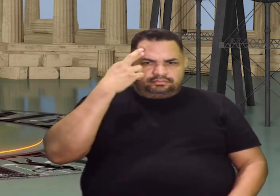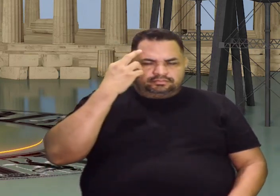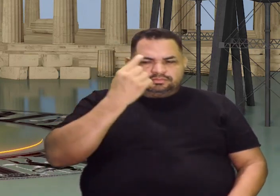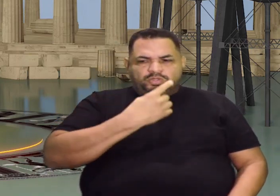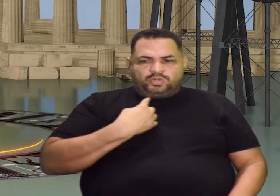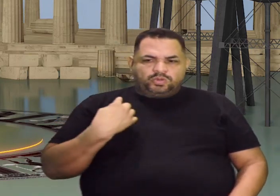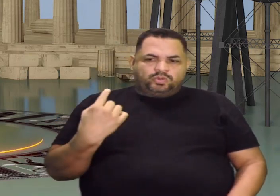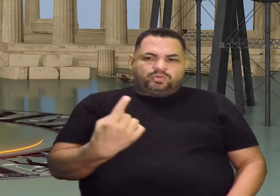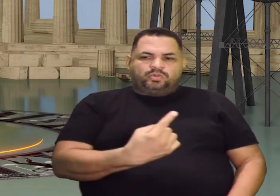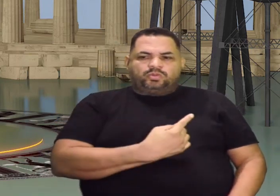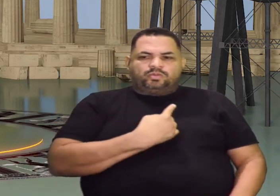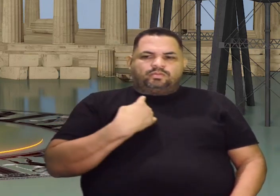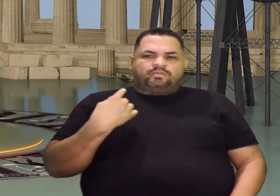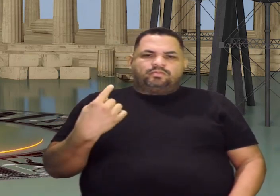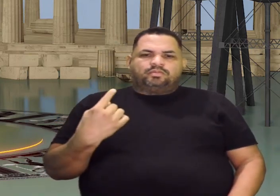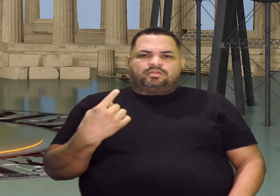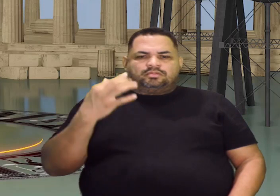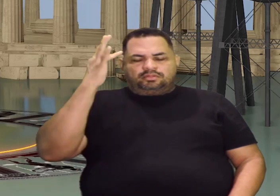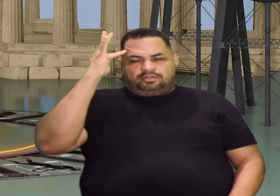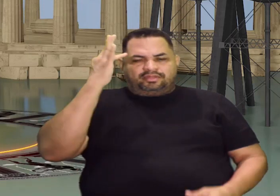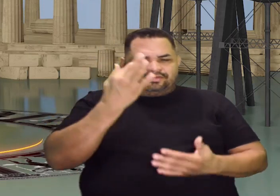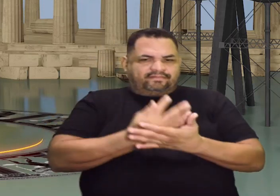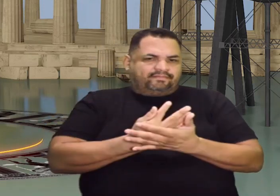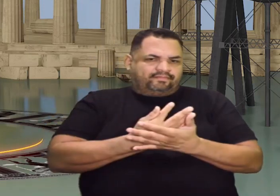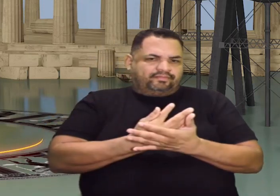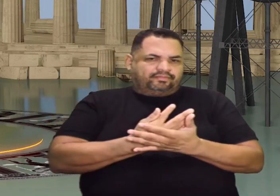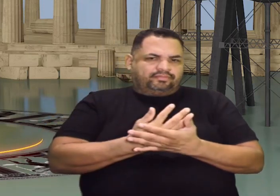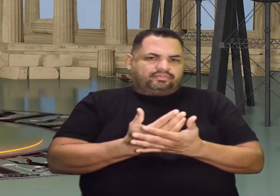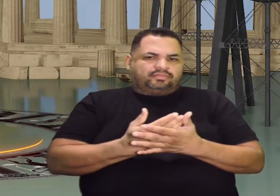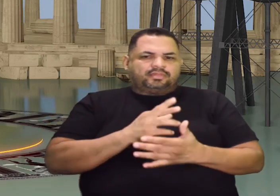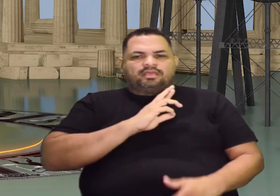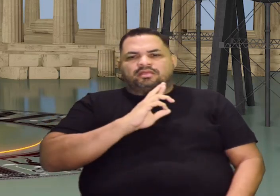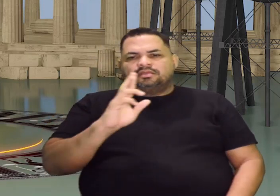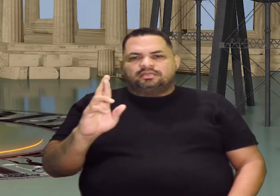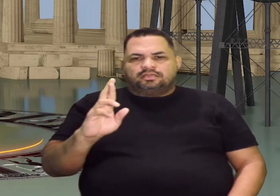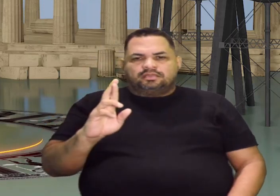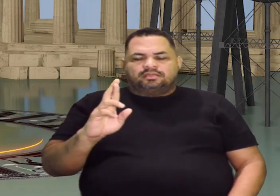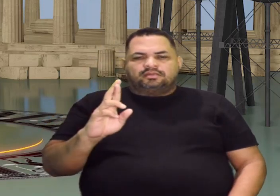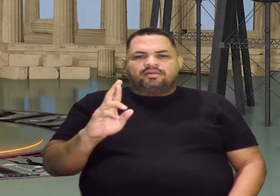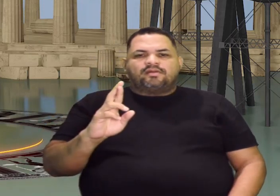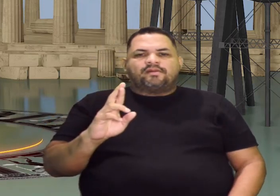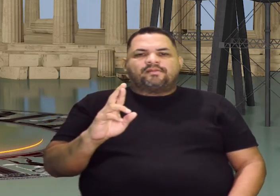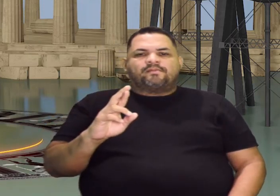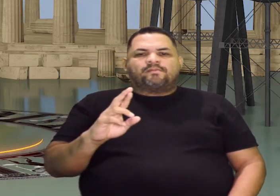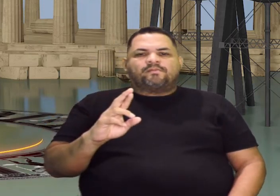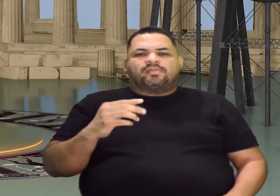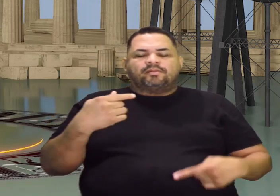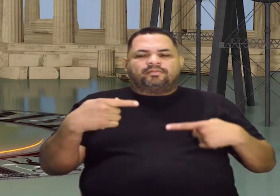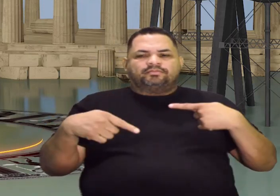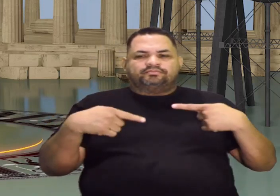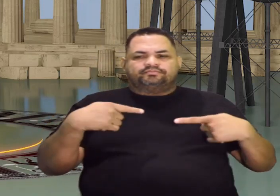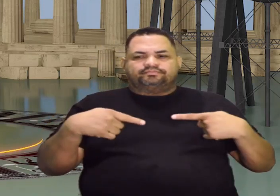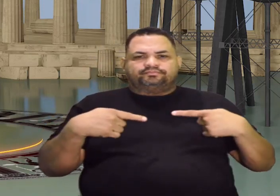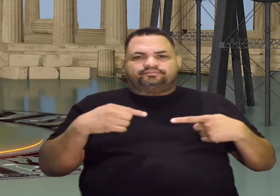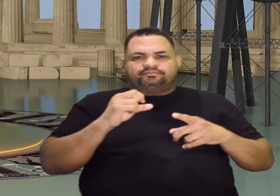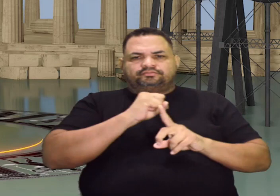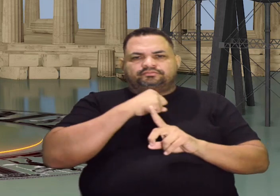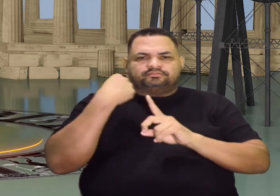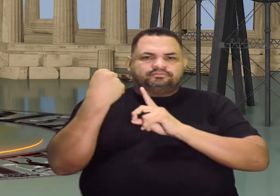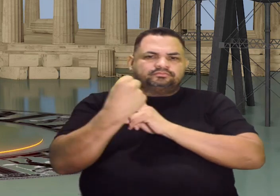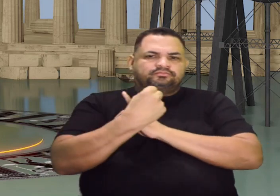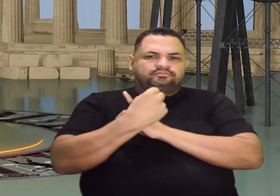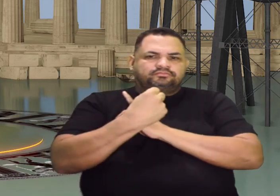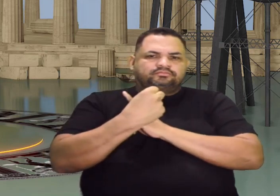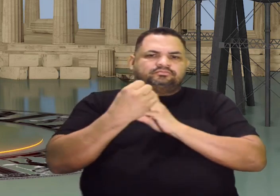você, seja no âmbito da fé, da religião, no âmbito da política,